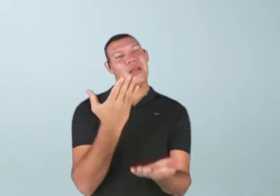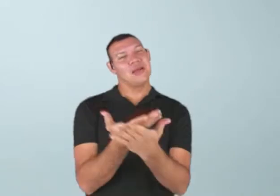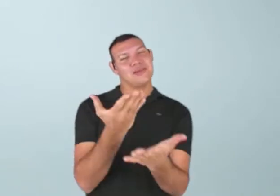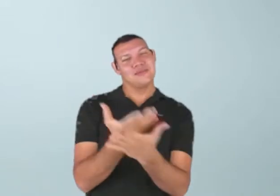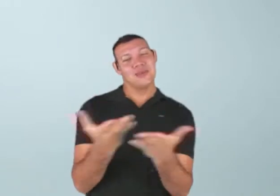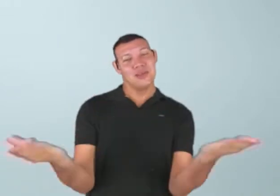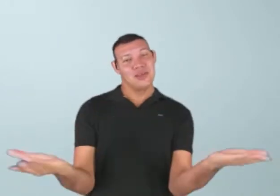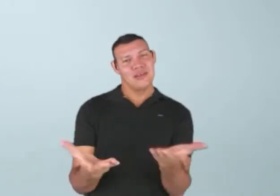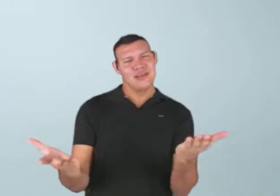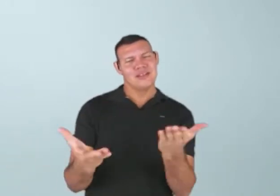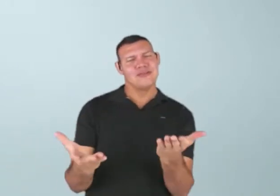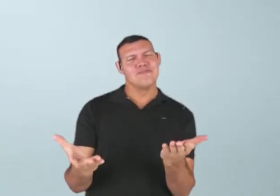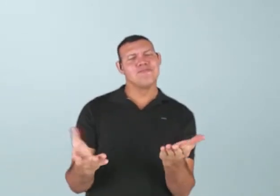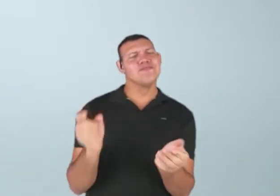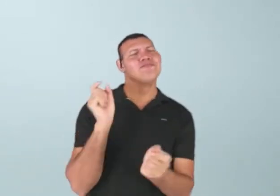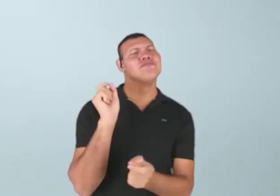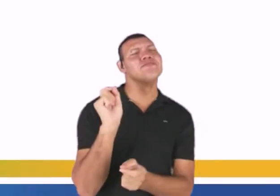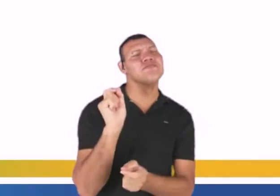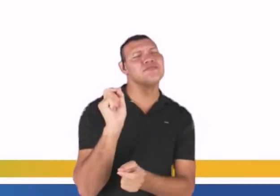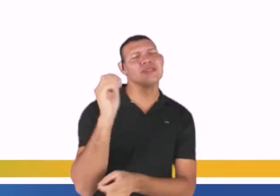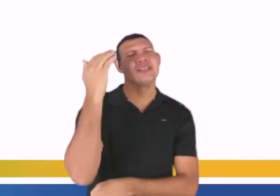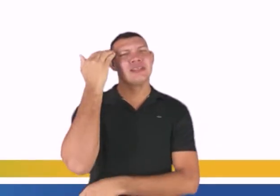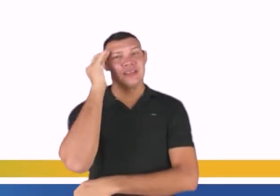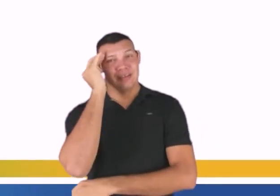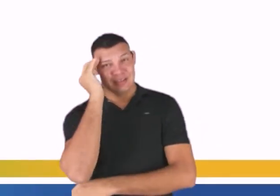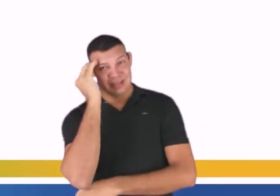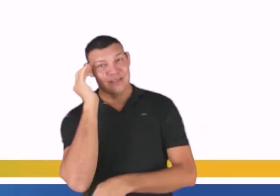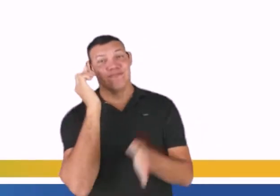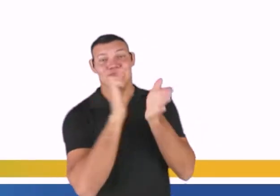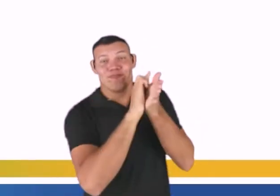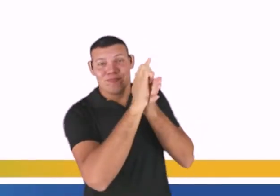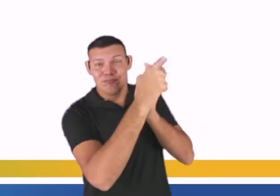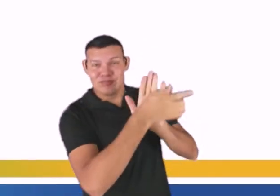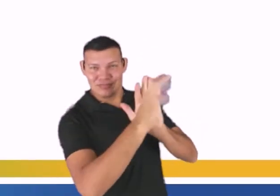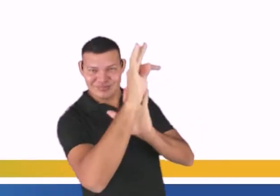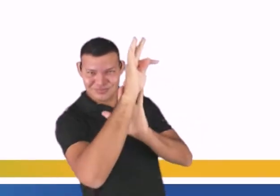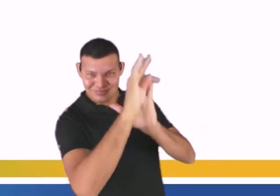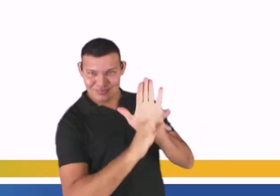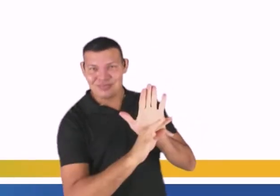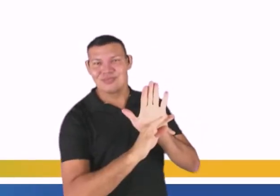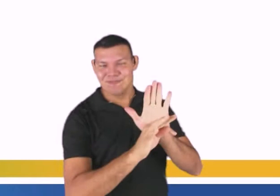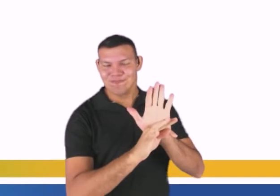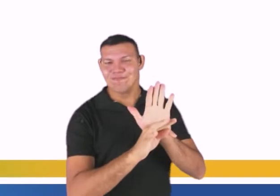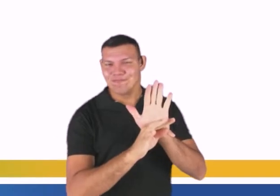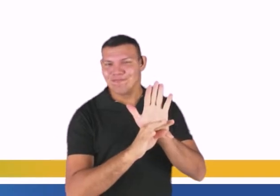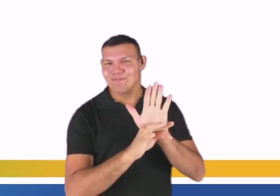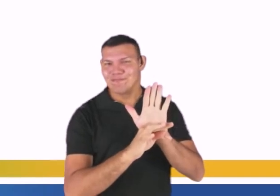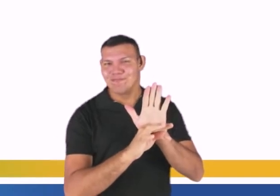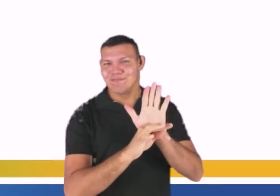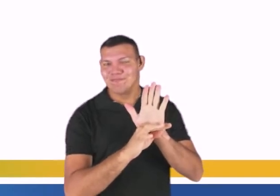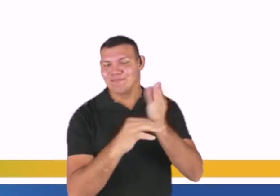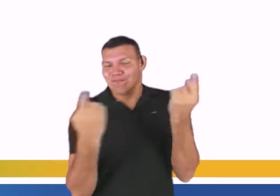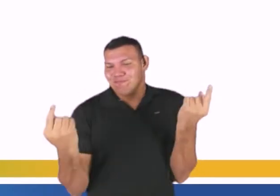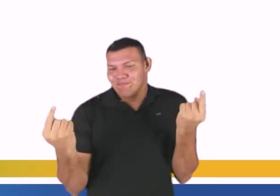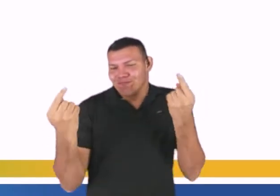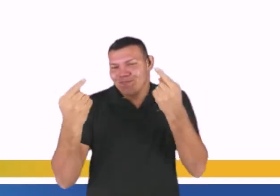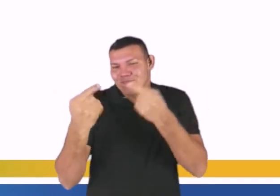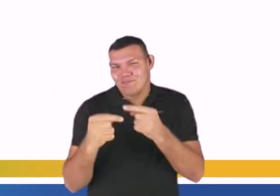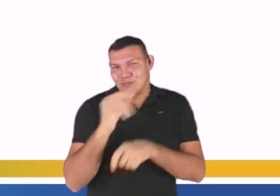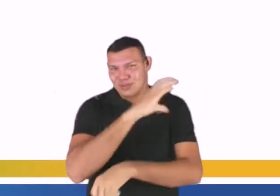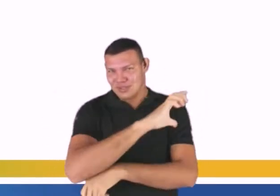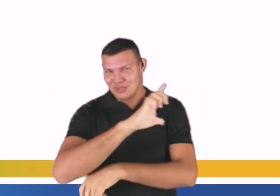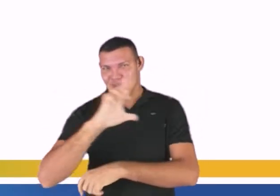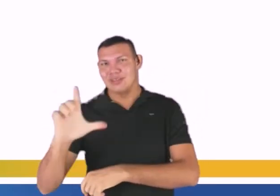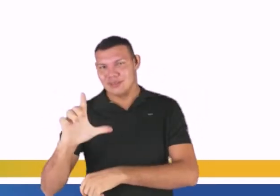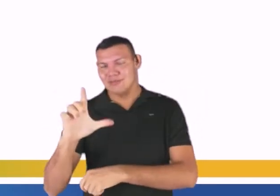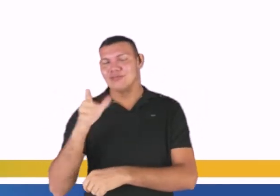nós vamos entender um pouco mais sobre mais um gênero de texto, de acordo com as nomenclaturas e o